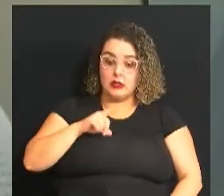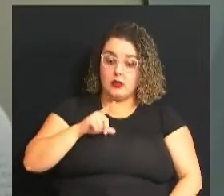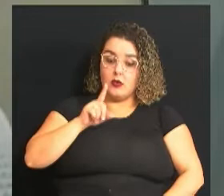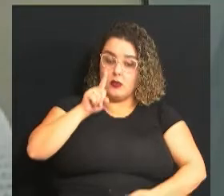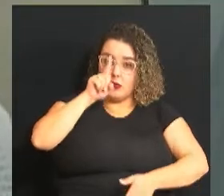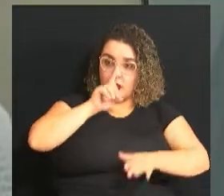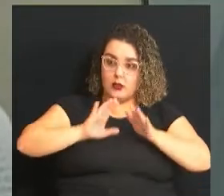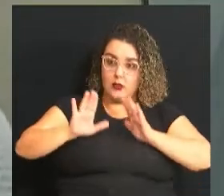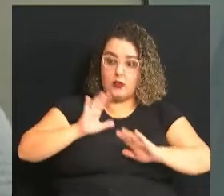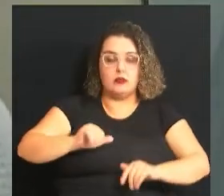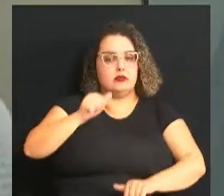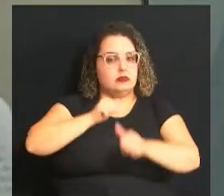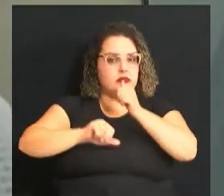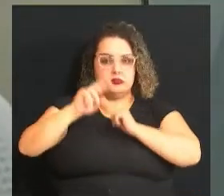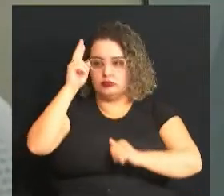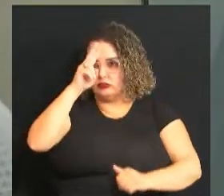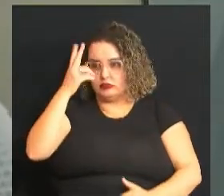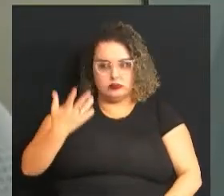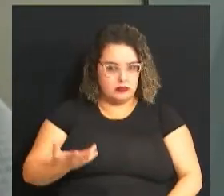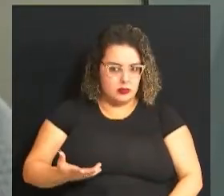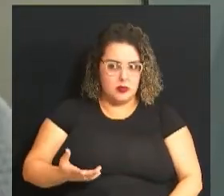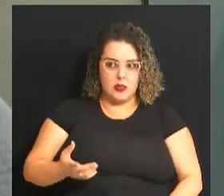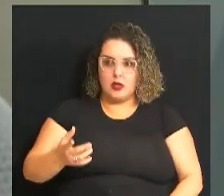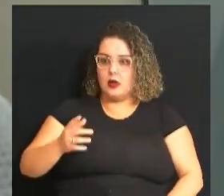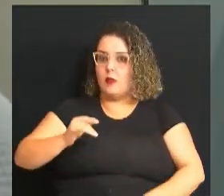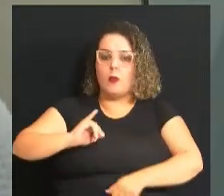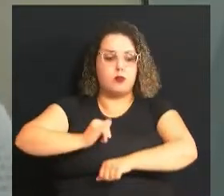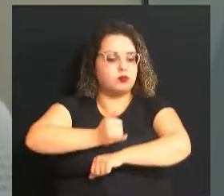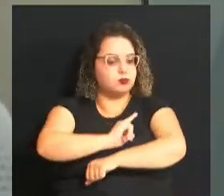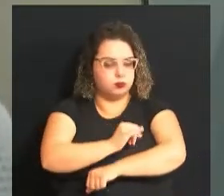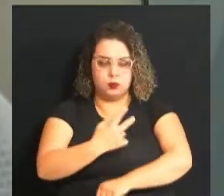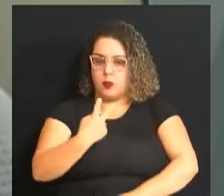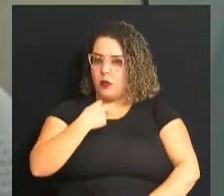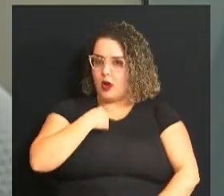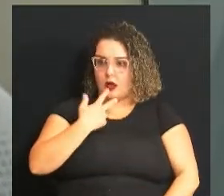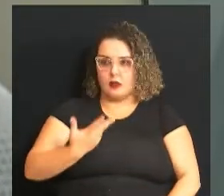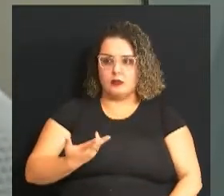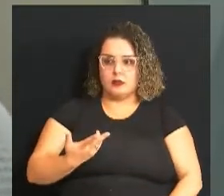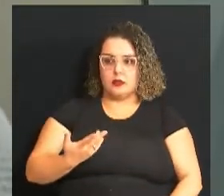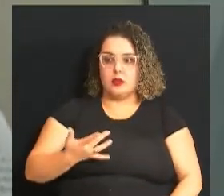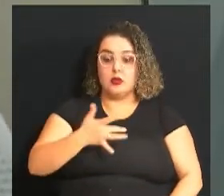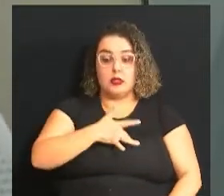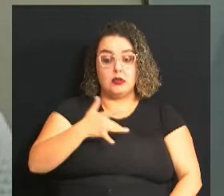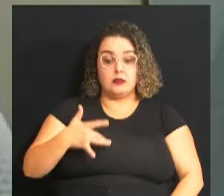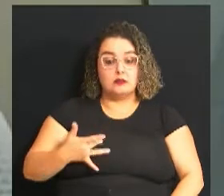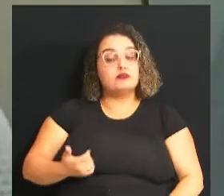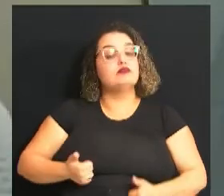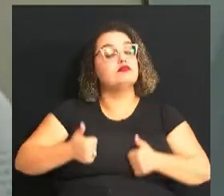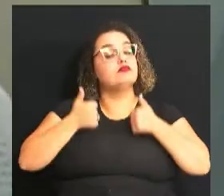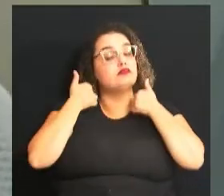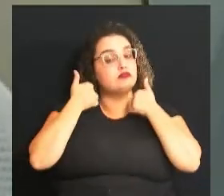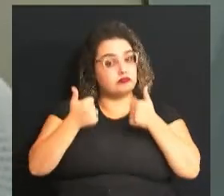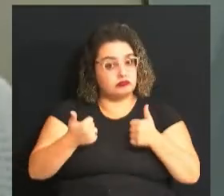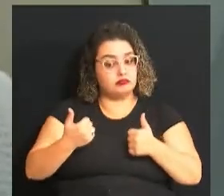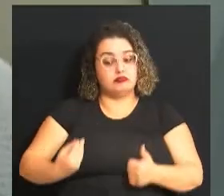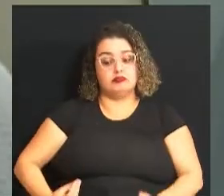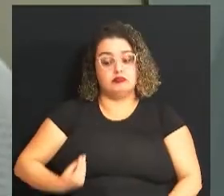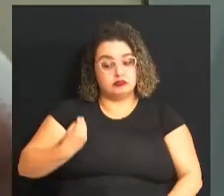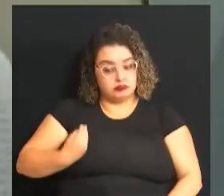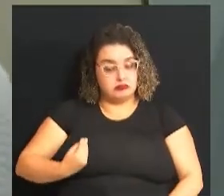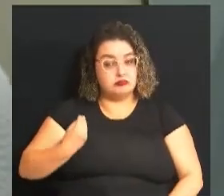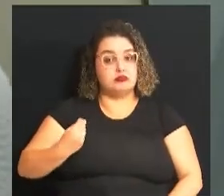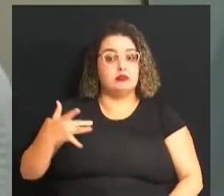ingerir bebida alcoólica, de não ganhar muito peso, de manter hábitos de vida saudáveis para que aquele fígado que já